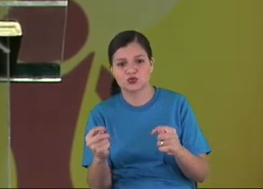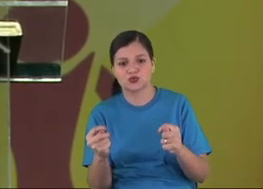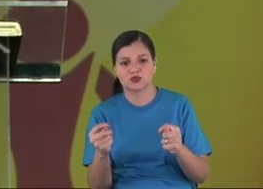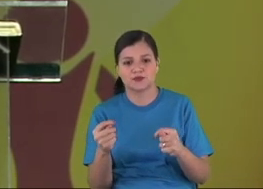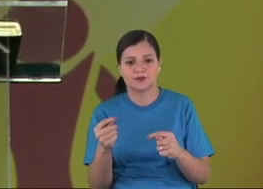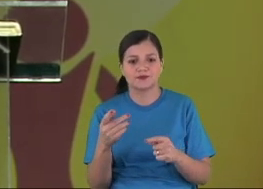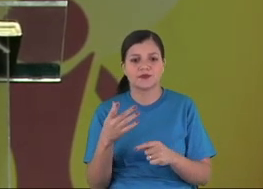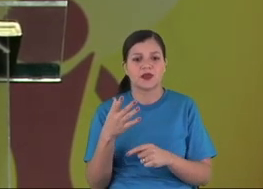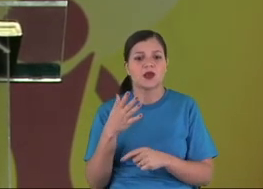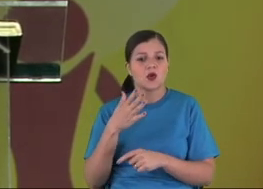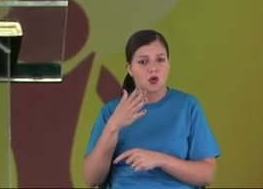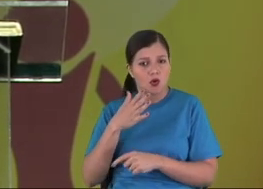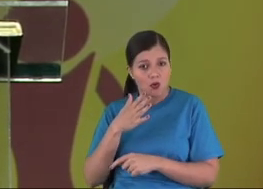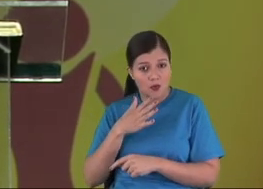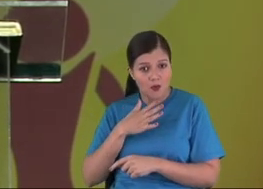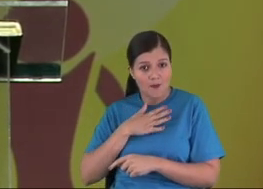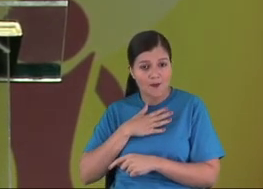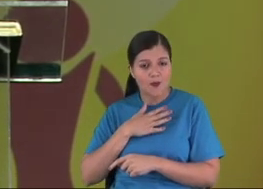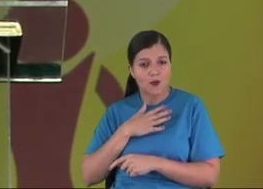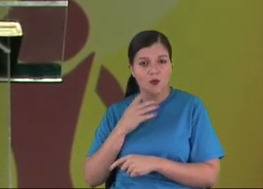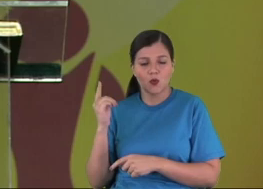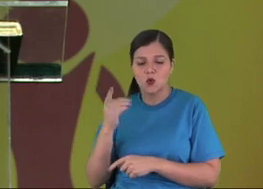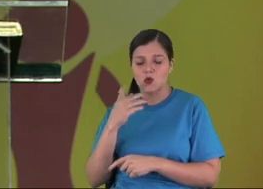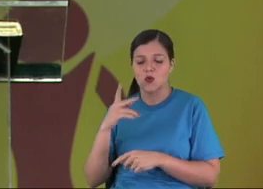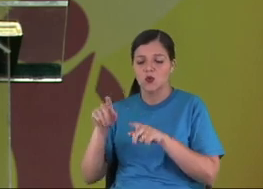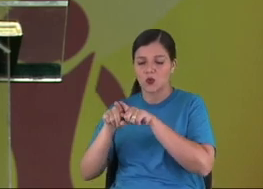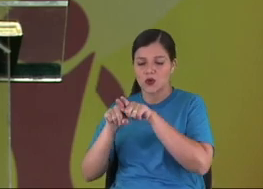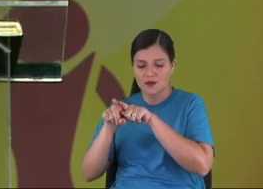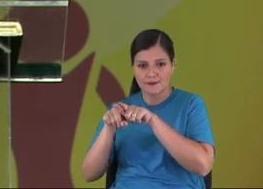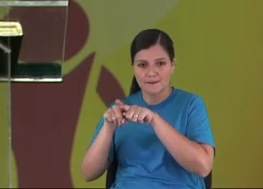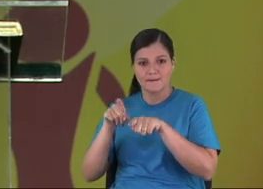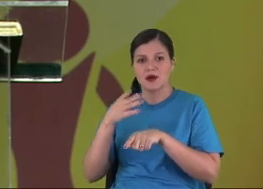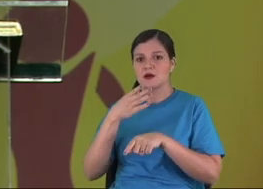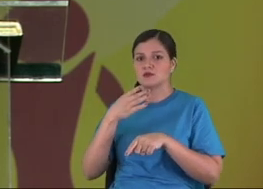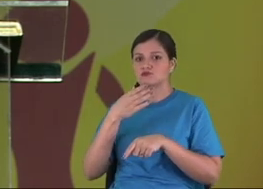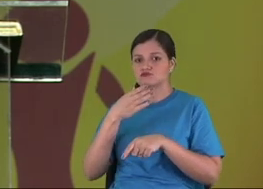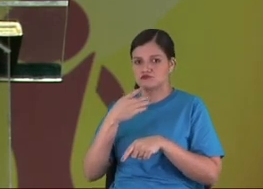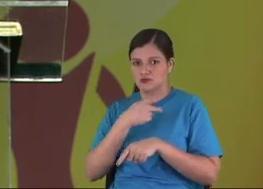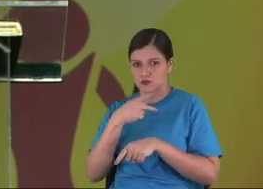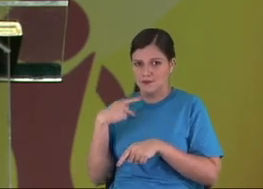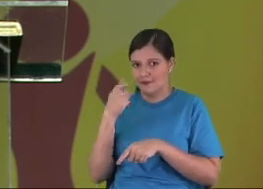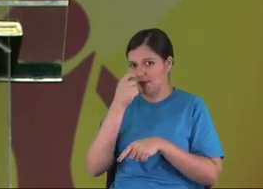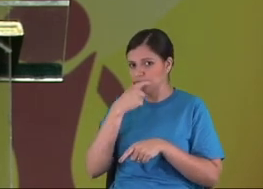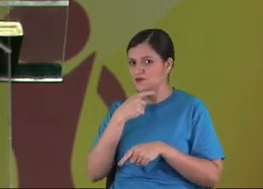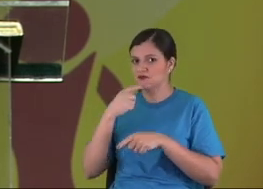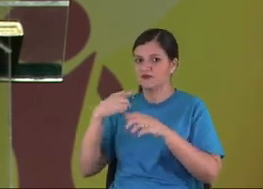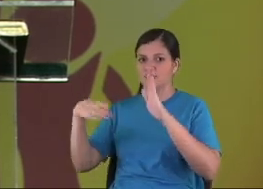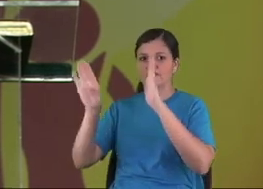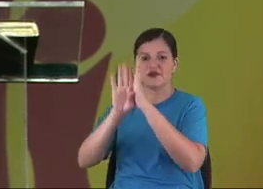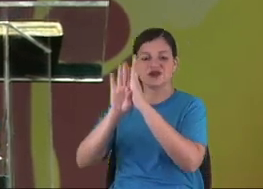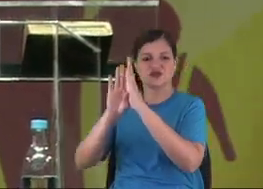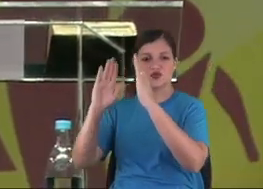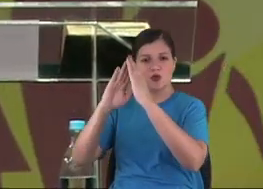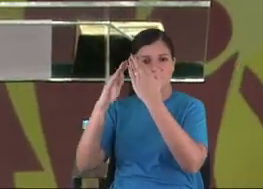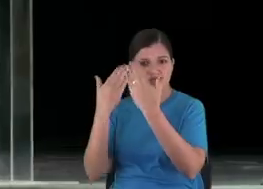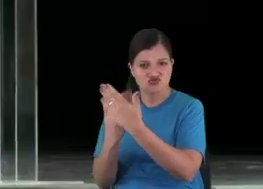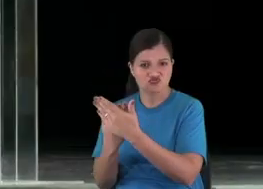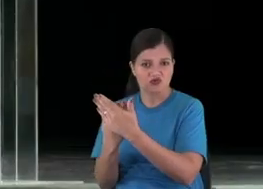de tantas causas na justiça. De pais crentes, líderes crentes,